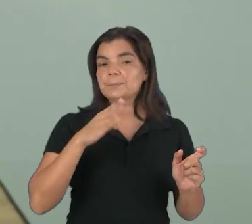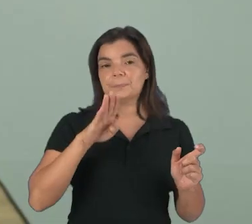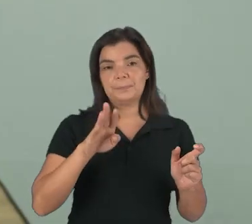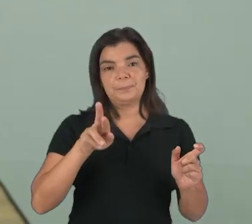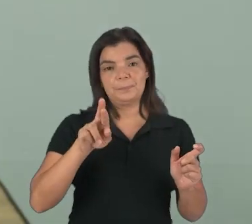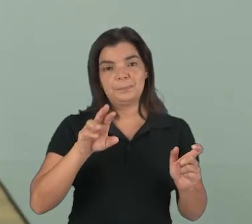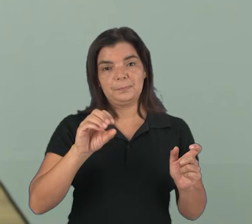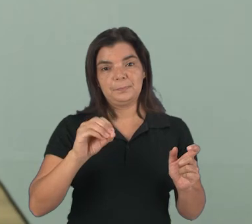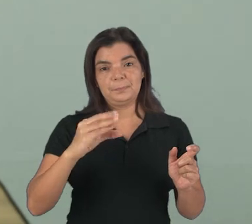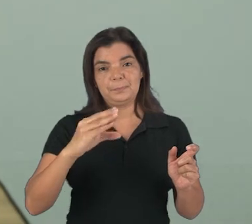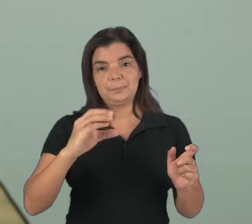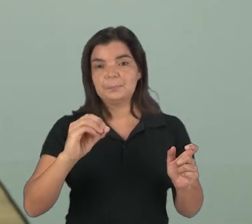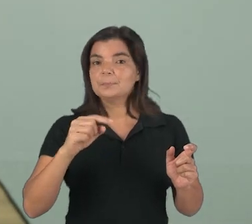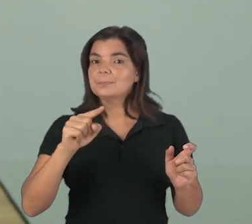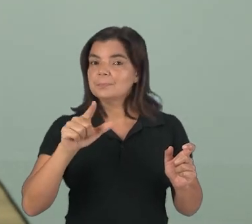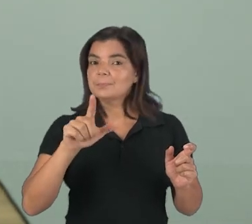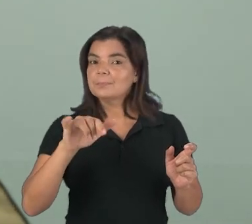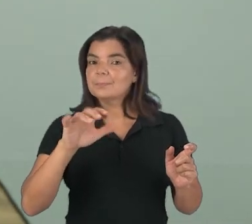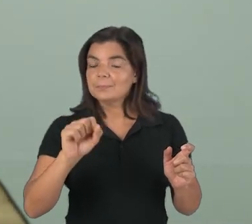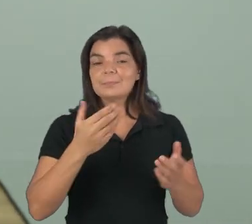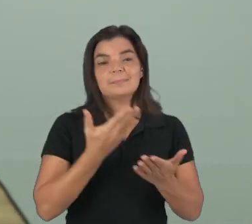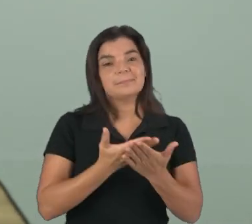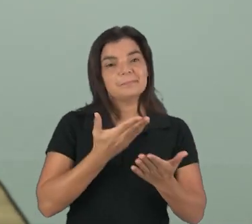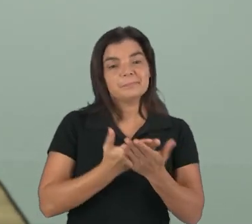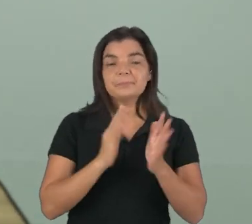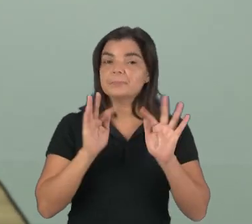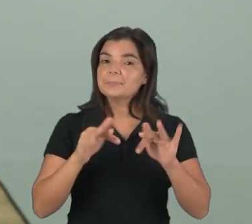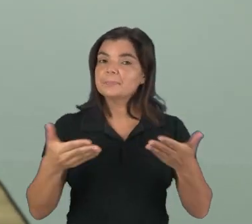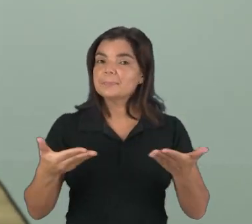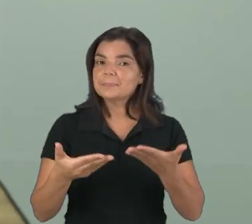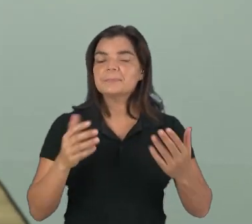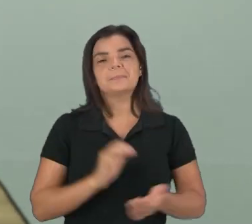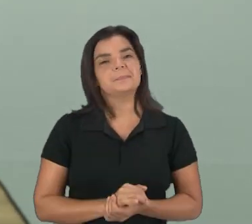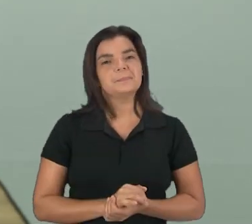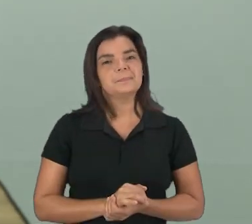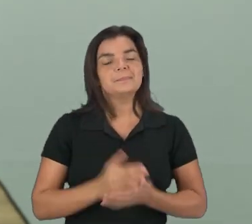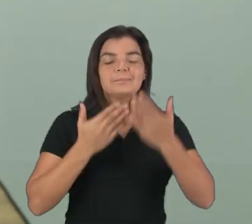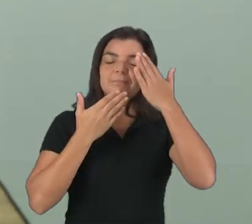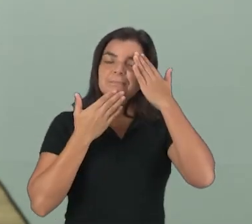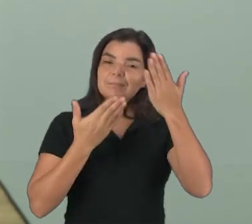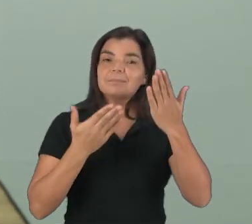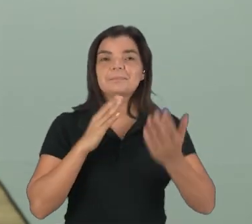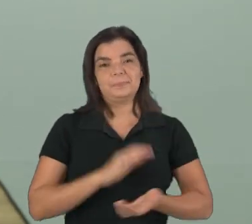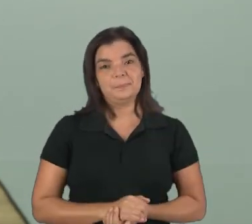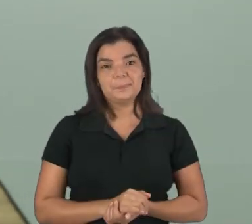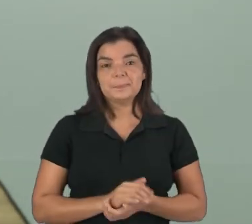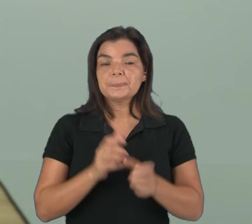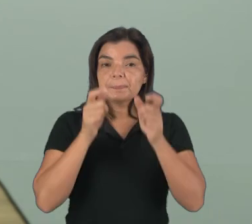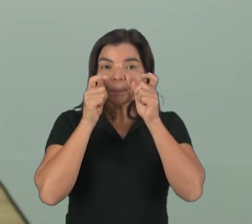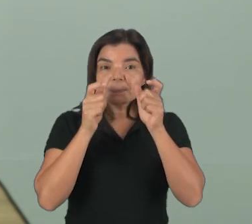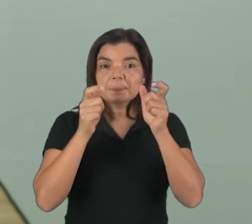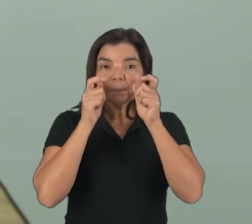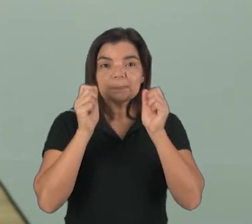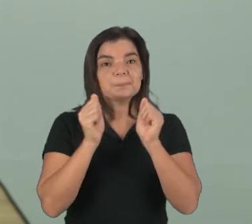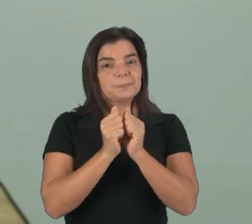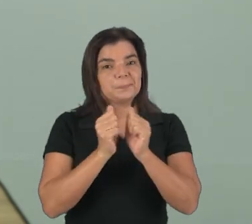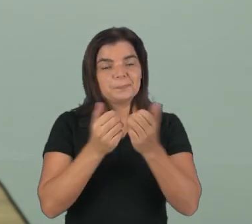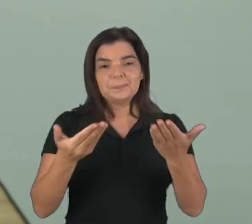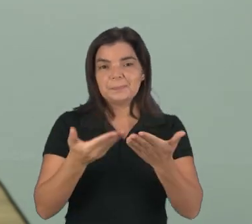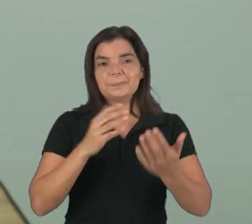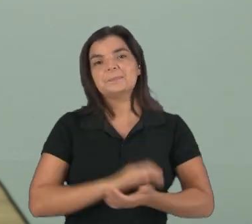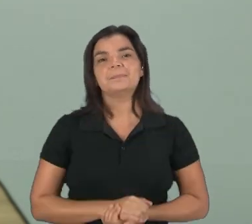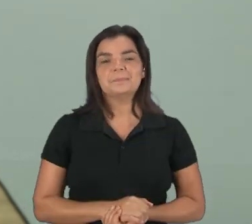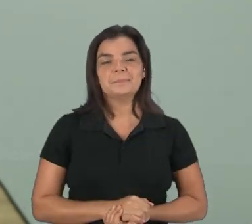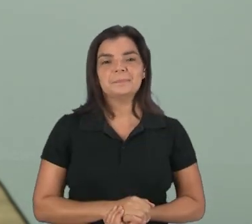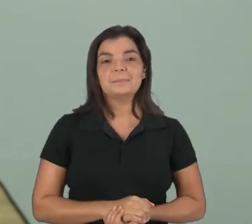Muito bem, crianças. E é isso, a nossa aula está encerrando aqui e eu quero te agradecer por ter ficado aí atento comigo até hoje,